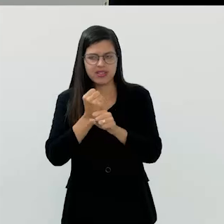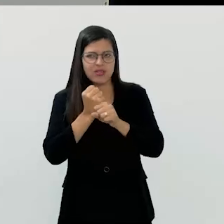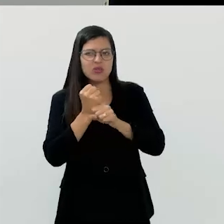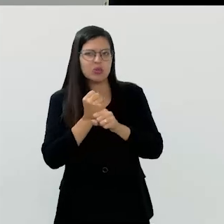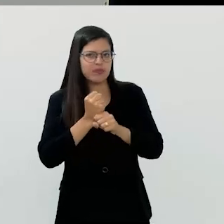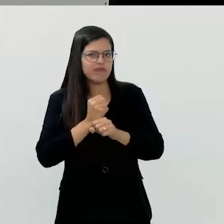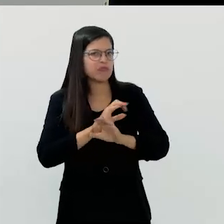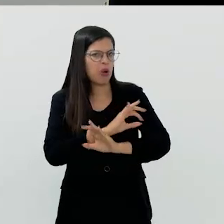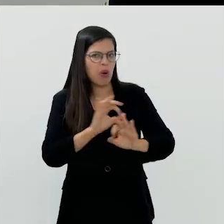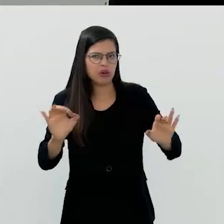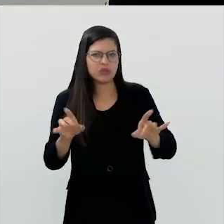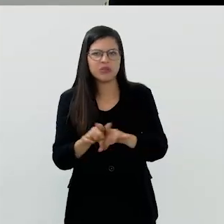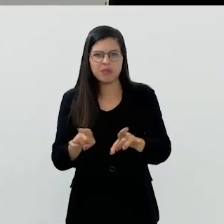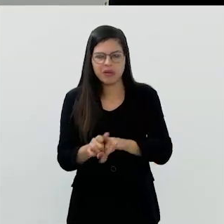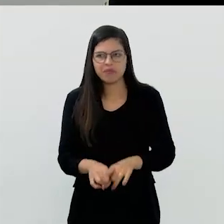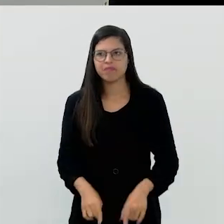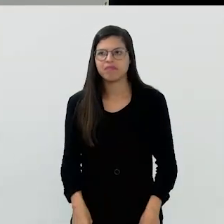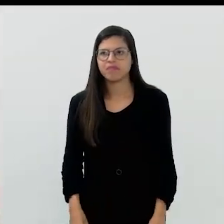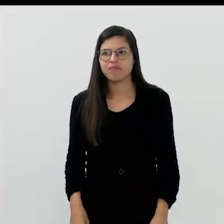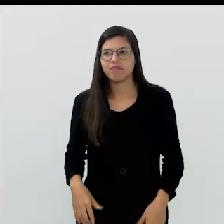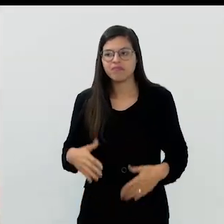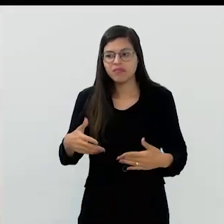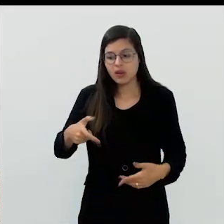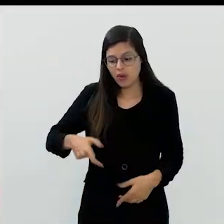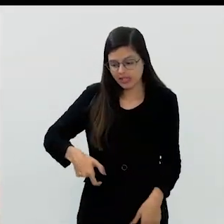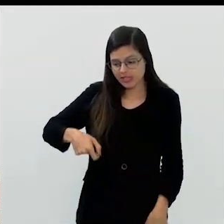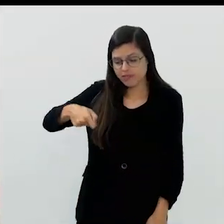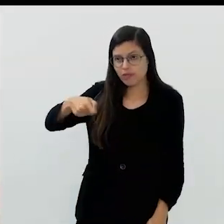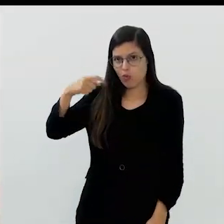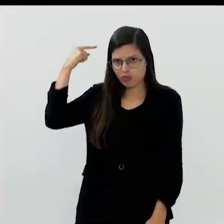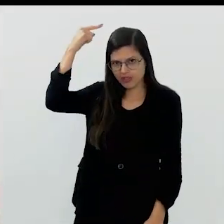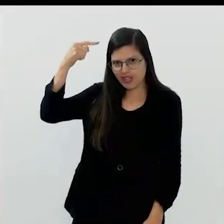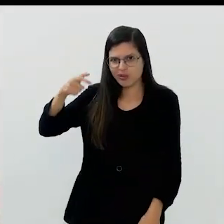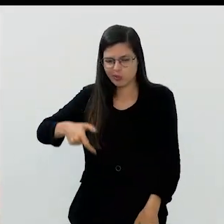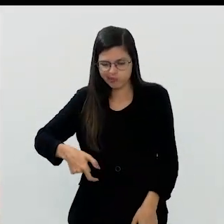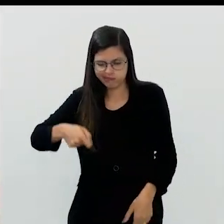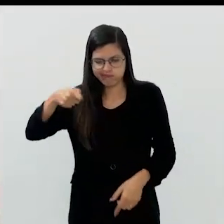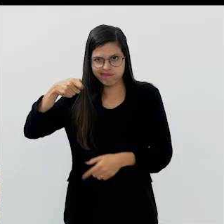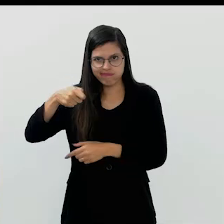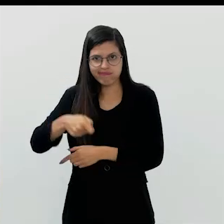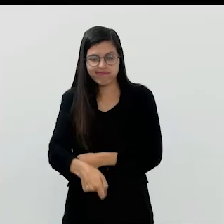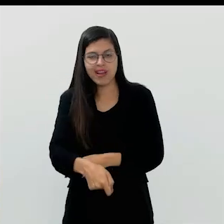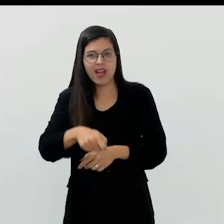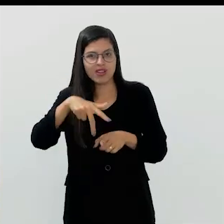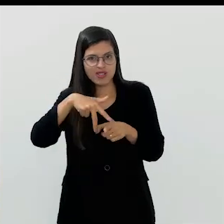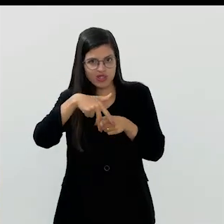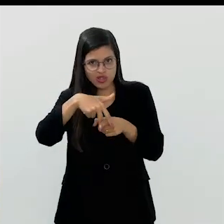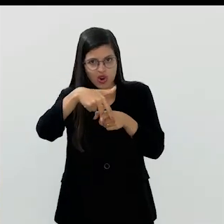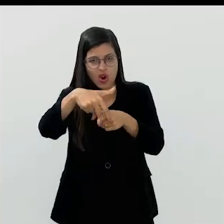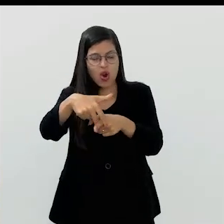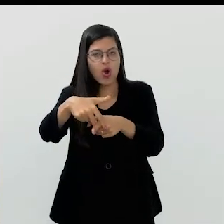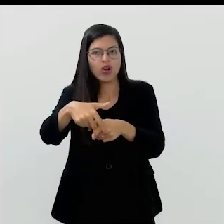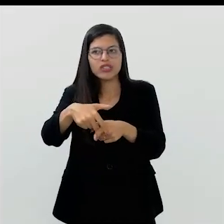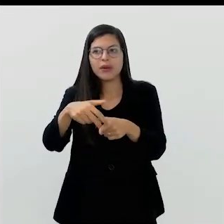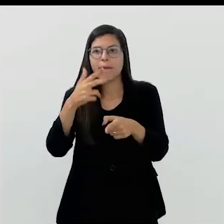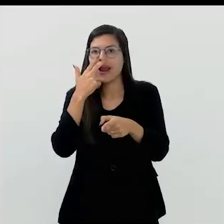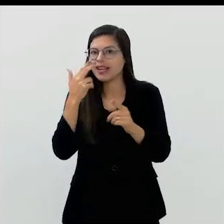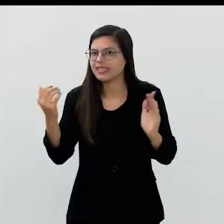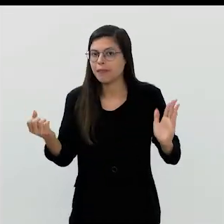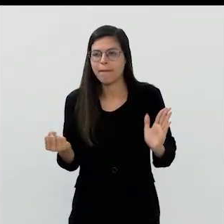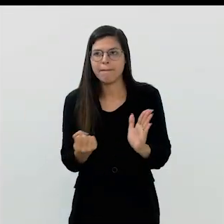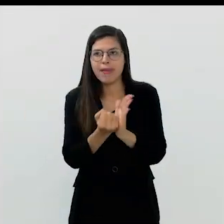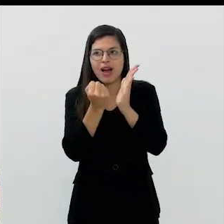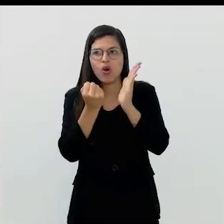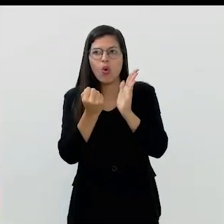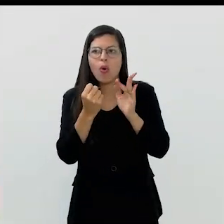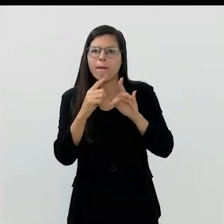Fera Gente também, boa, né? Fera. Então o São Jorge foi um divisor de águas. Você acha que isso? O São Jorge foi o que se acho que destacou o mais,